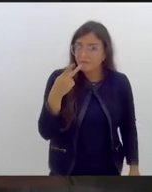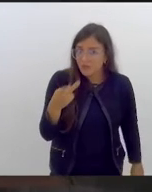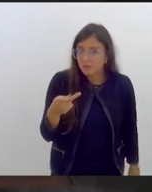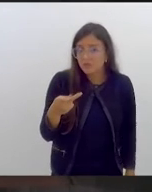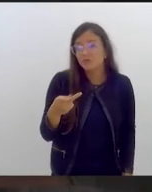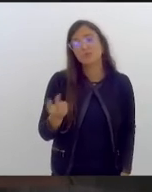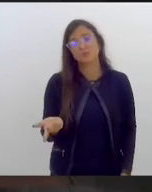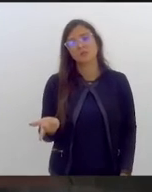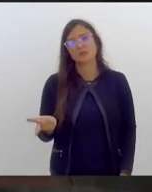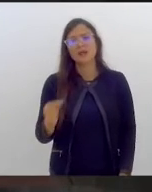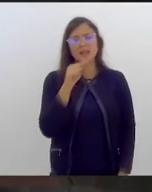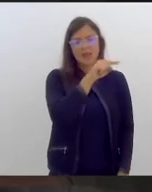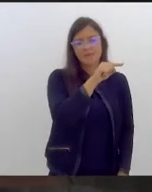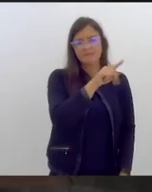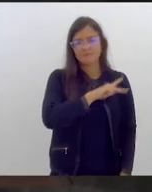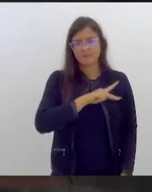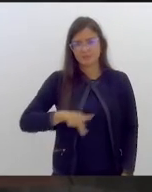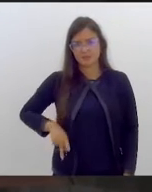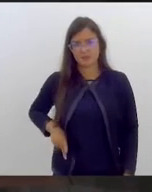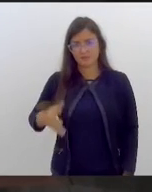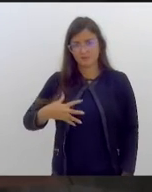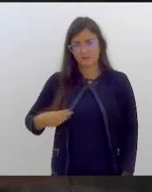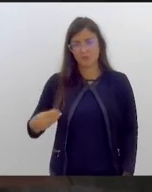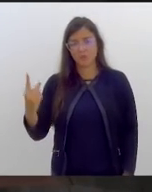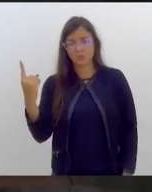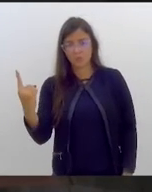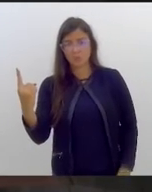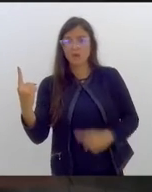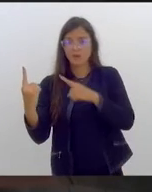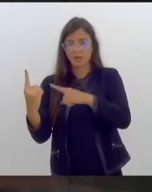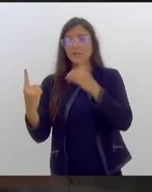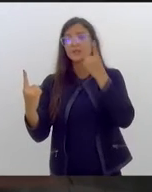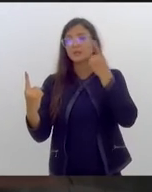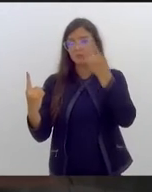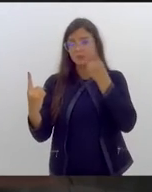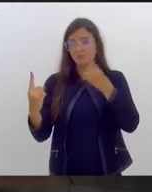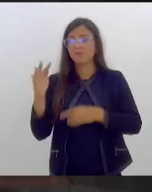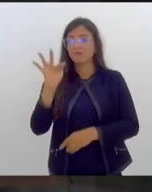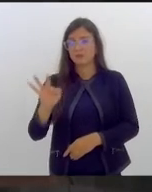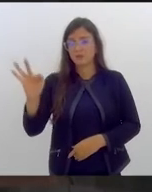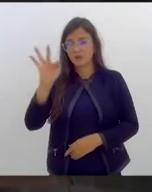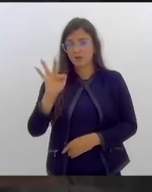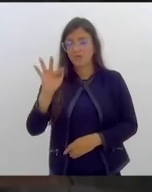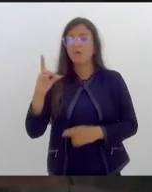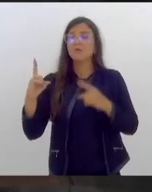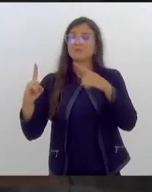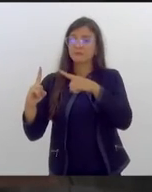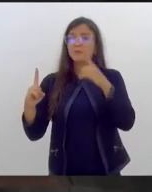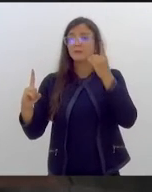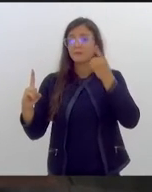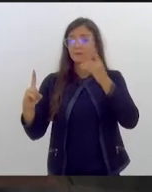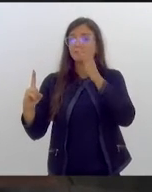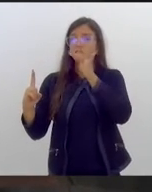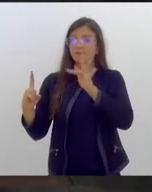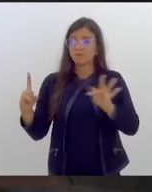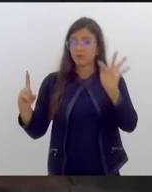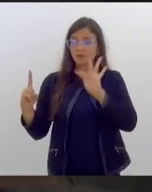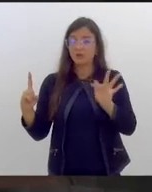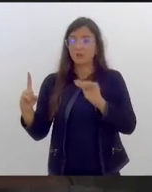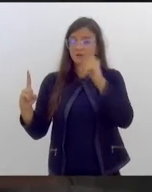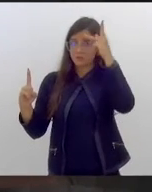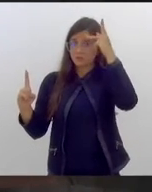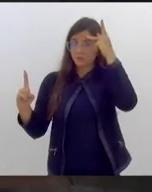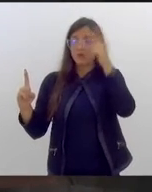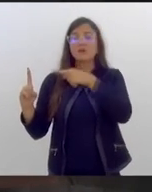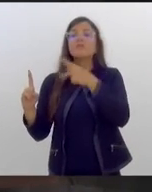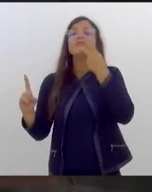o filho do presidente da república um dos filhos que é deputado federal por São Paulo disse com todas as letras que era muito